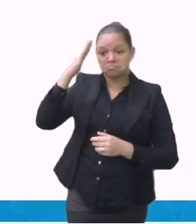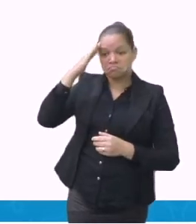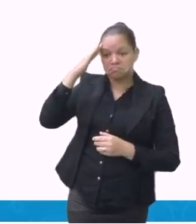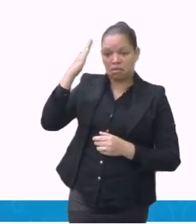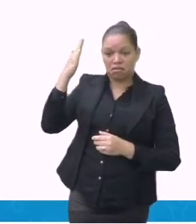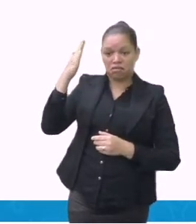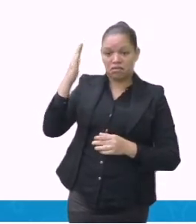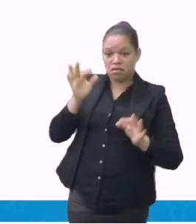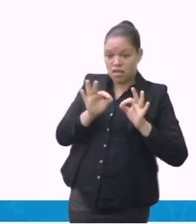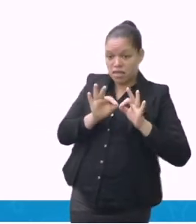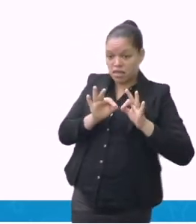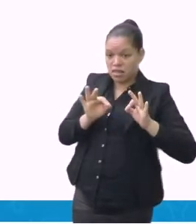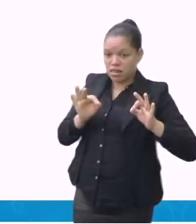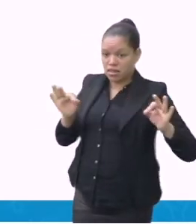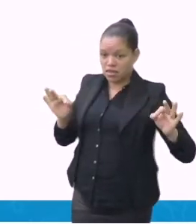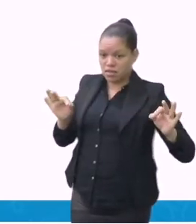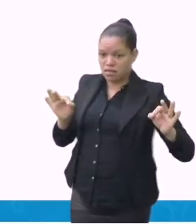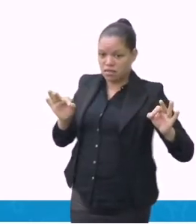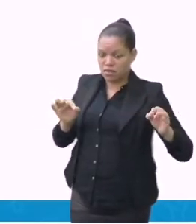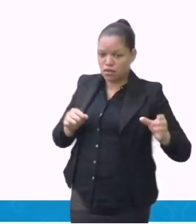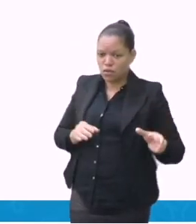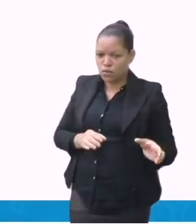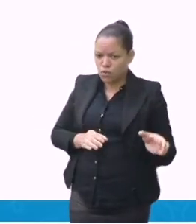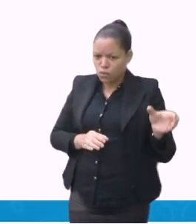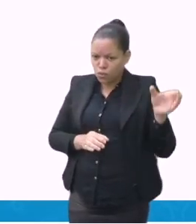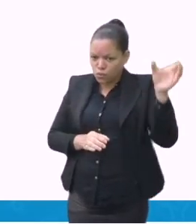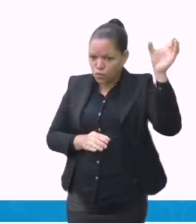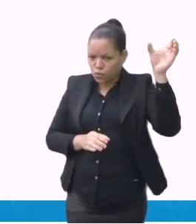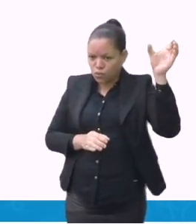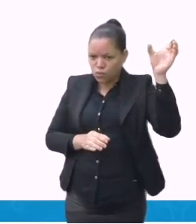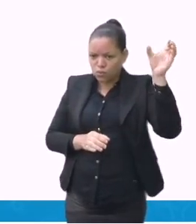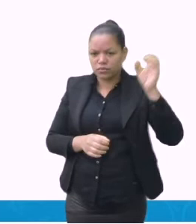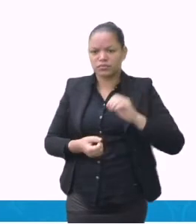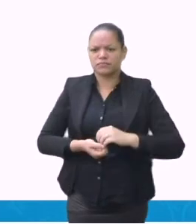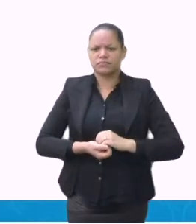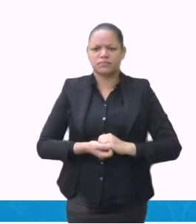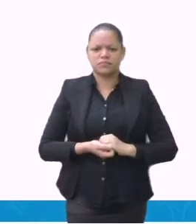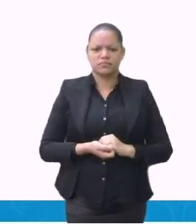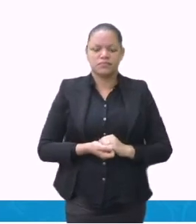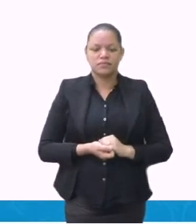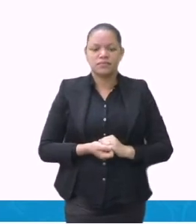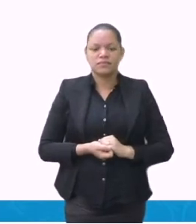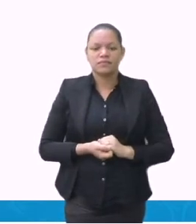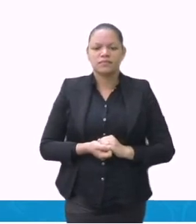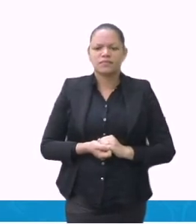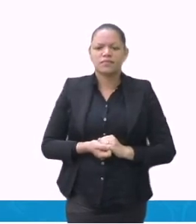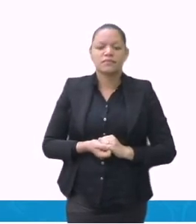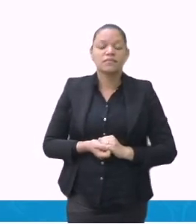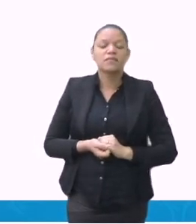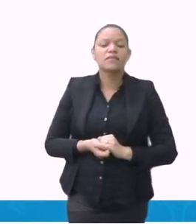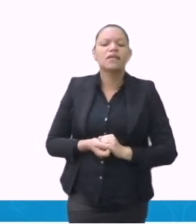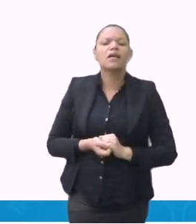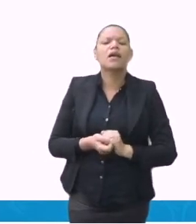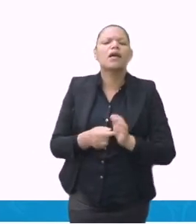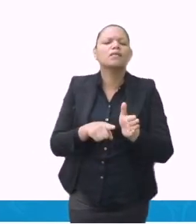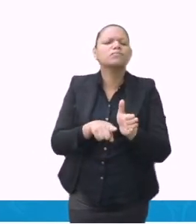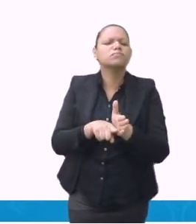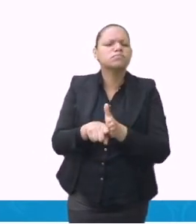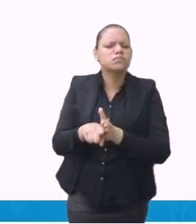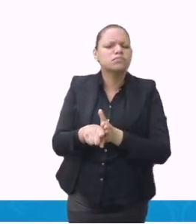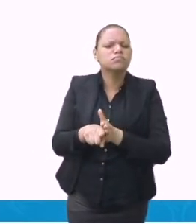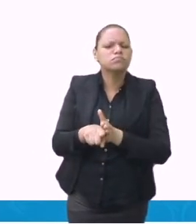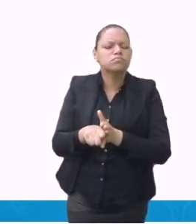ok? E nós vamos seguir porque nós vamos colocar essa resposta mais à frente. Então, a pergunta que eu estou